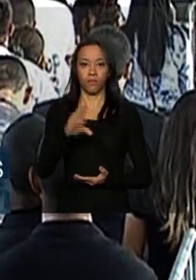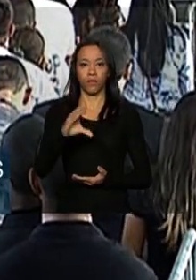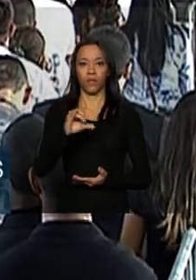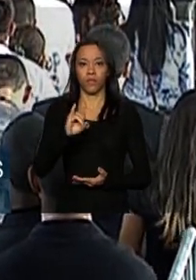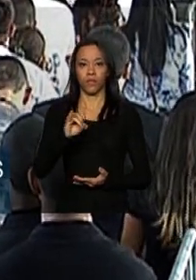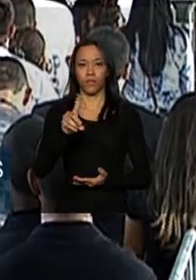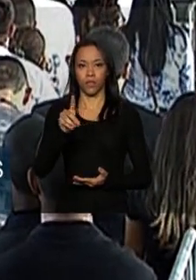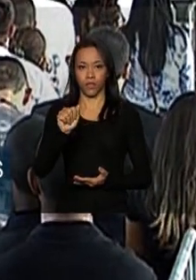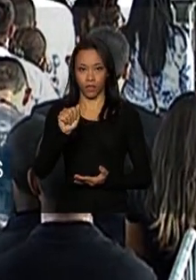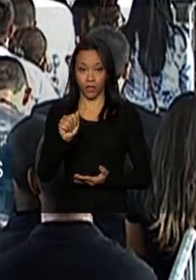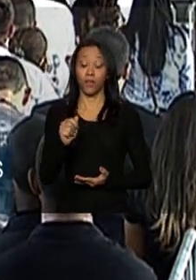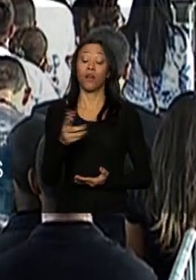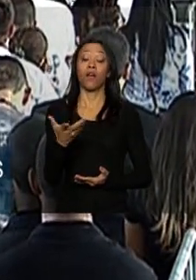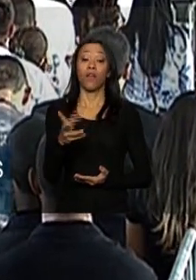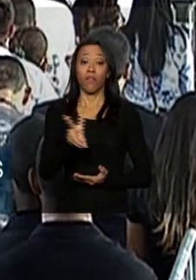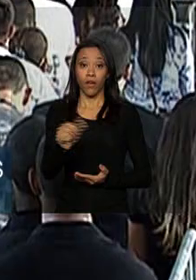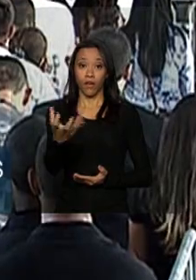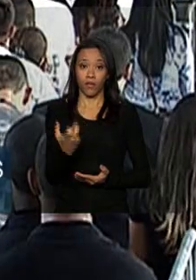das Cidades.